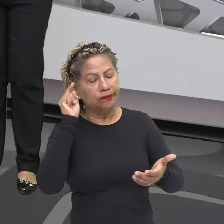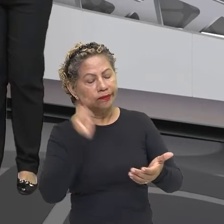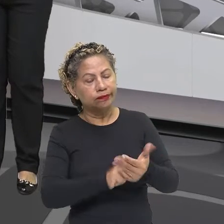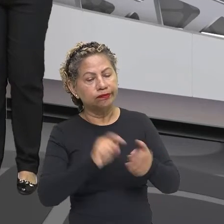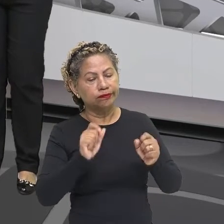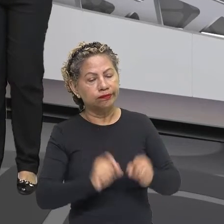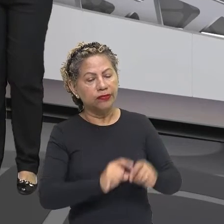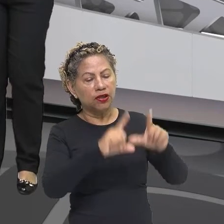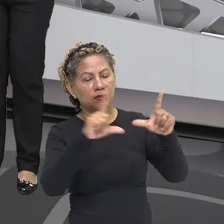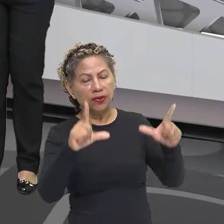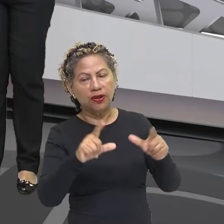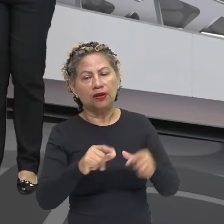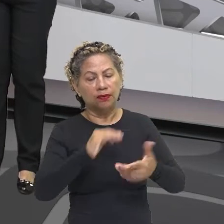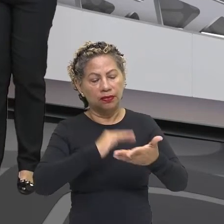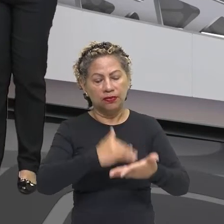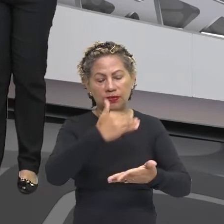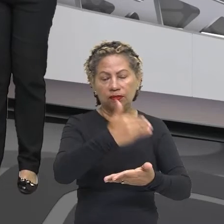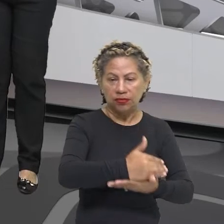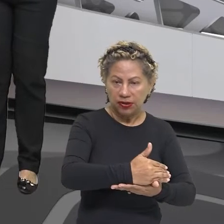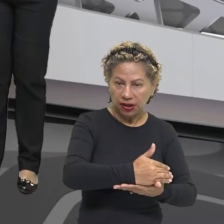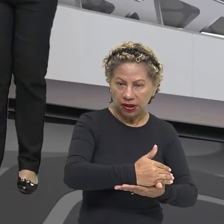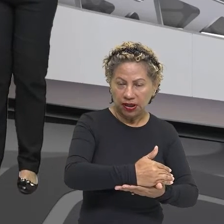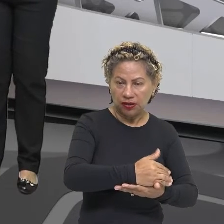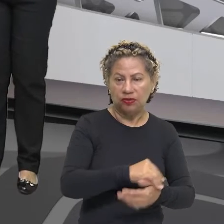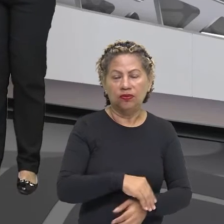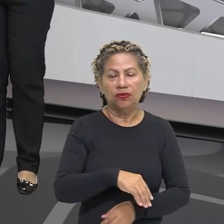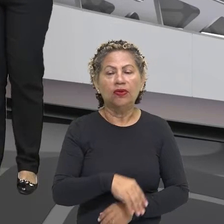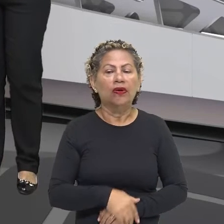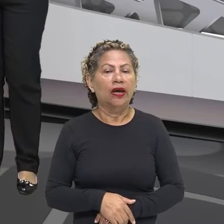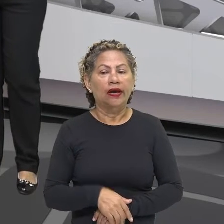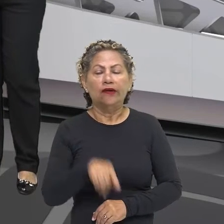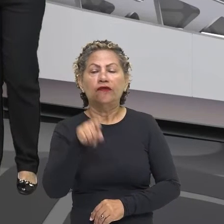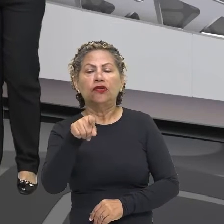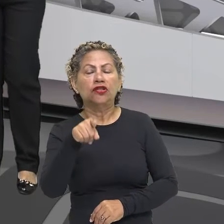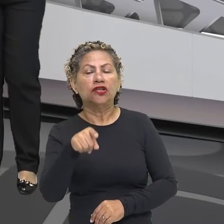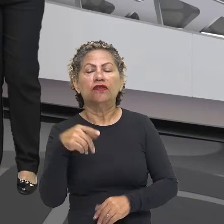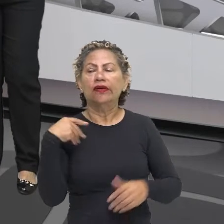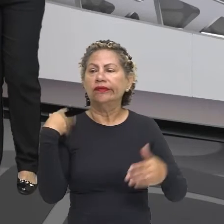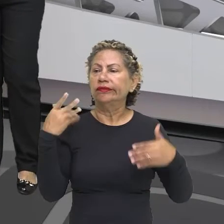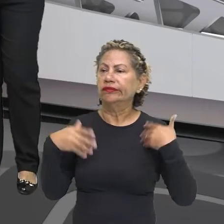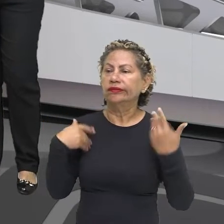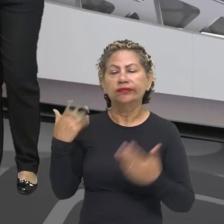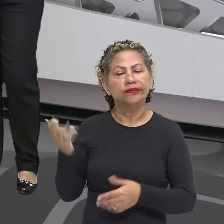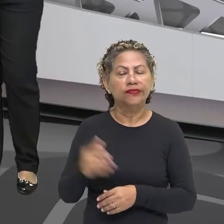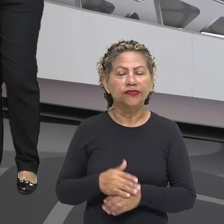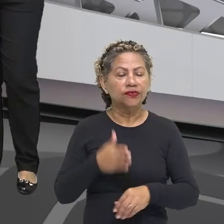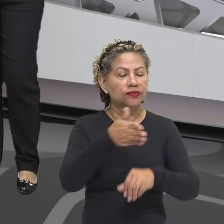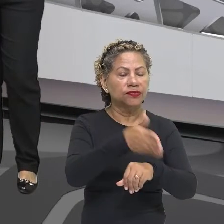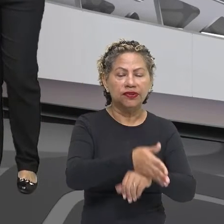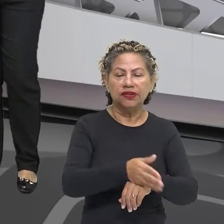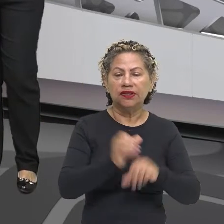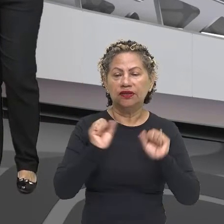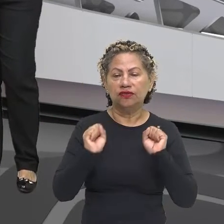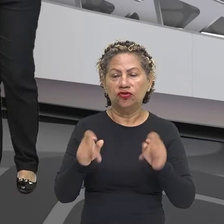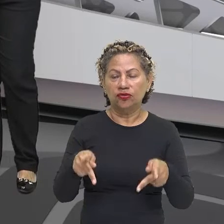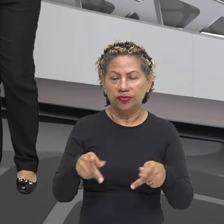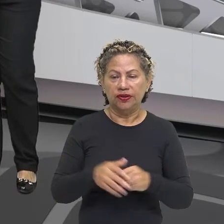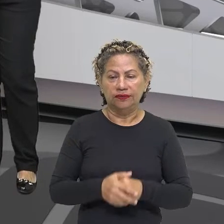por que é seguro guardar na nuvem? Porque a nuvem é um local